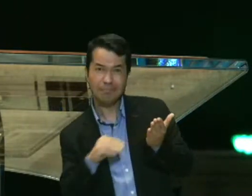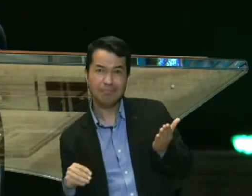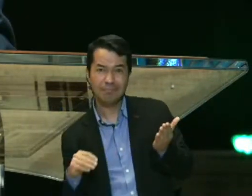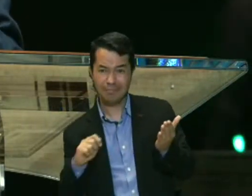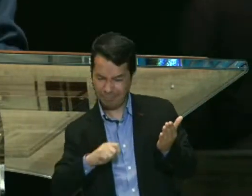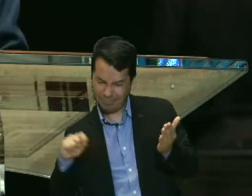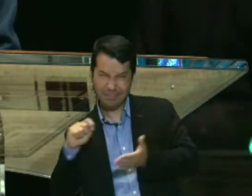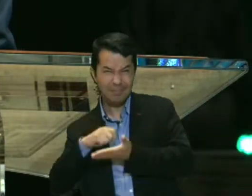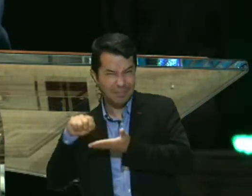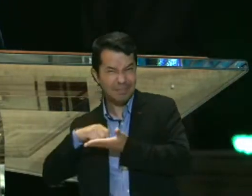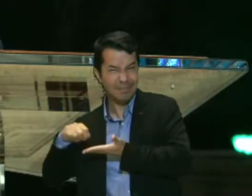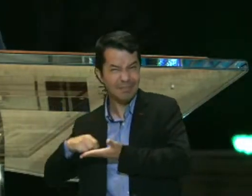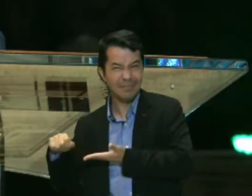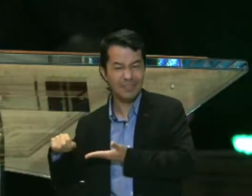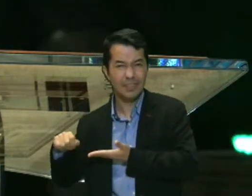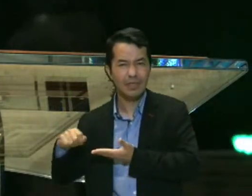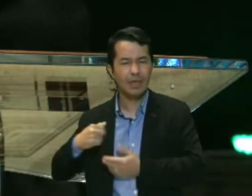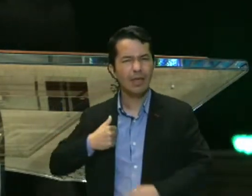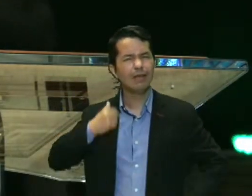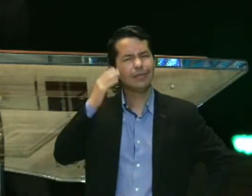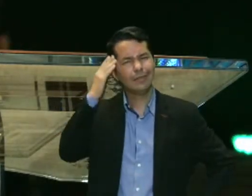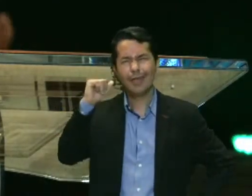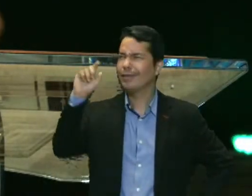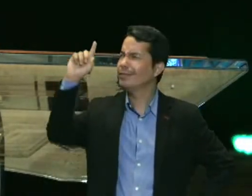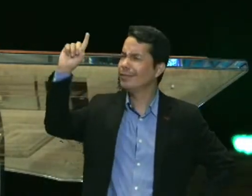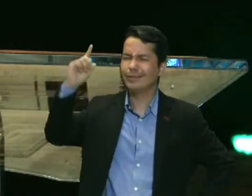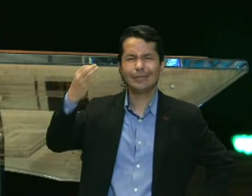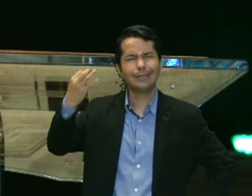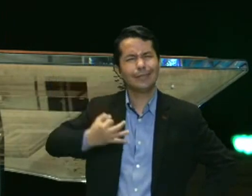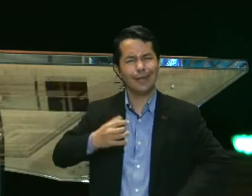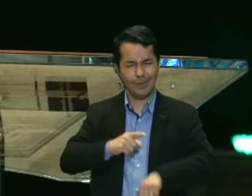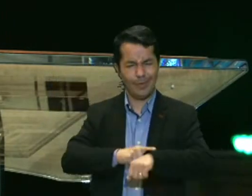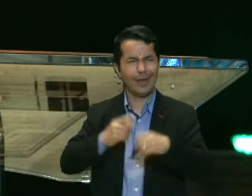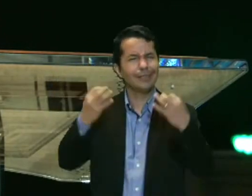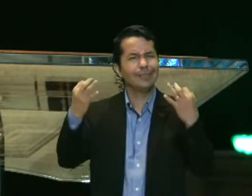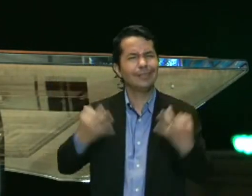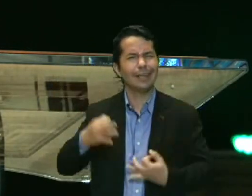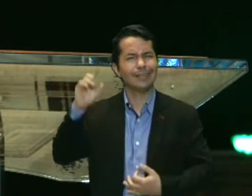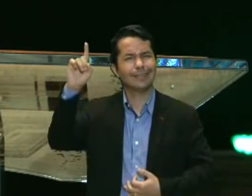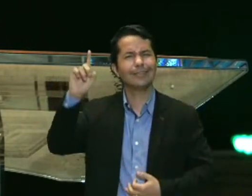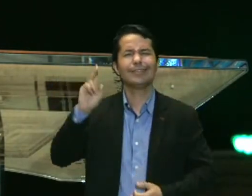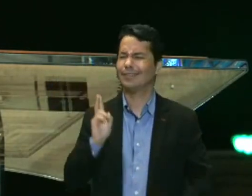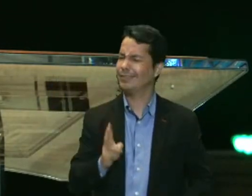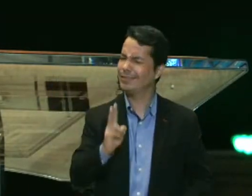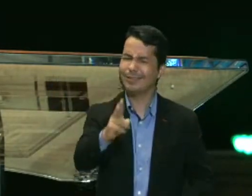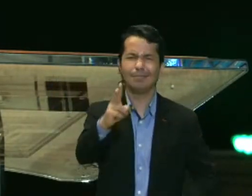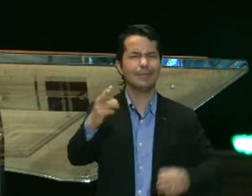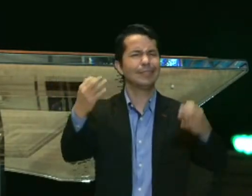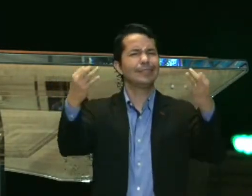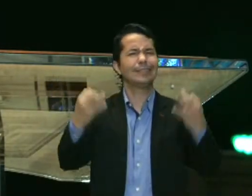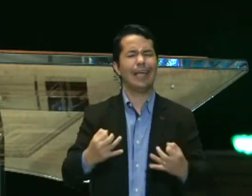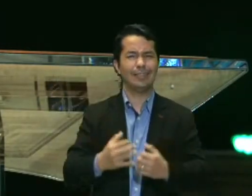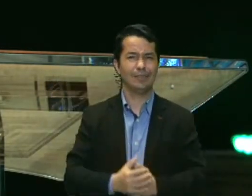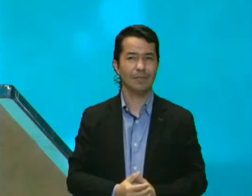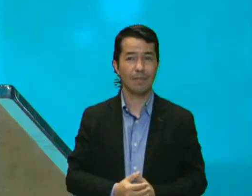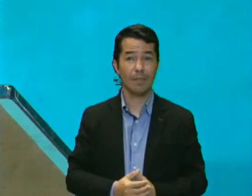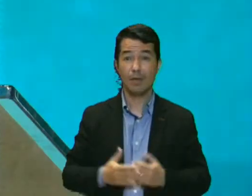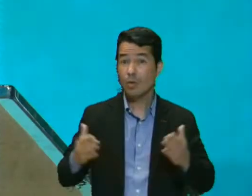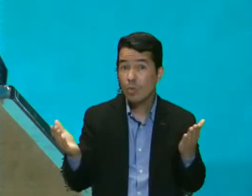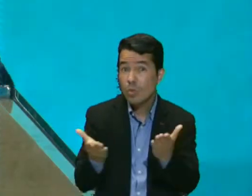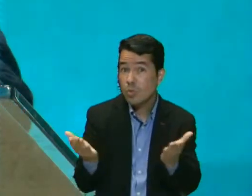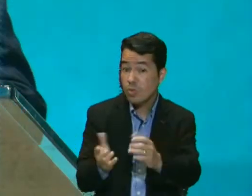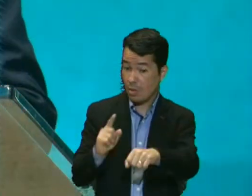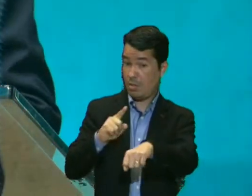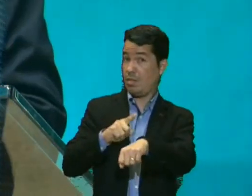Deus tem tudo certo para a hora certa. Então, se esse é o tempo que Deus tem essa palavra,